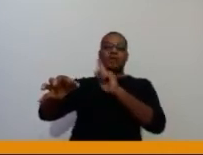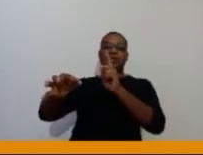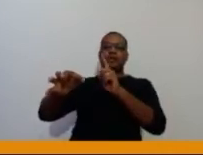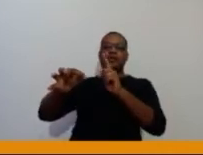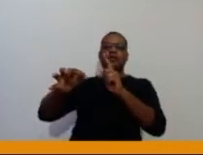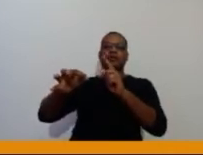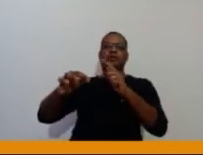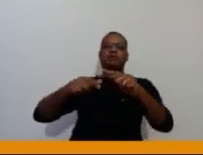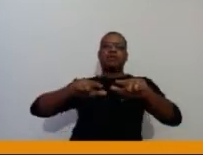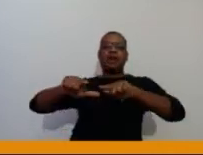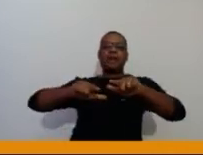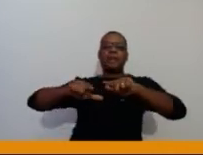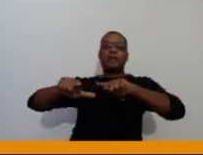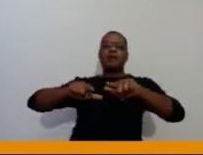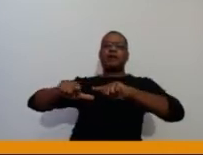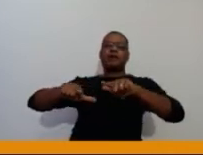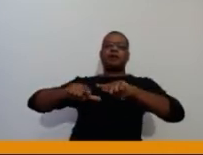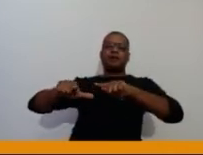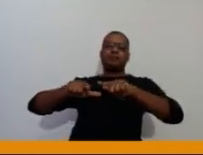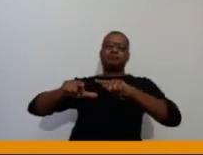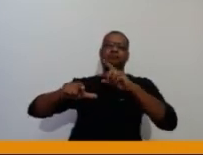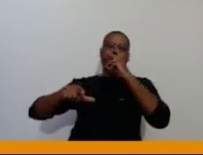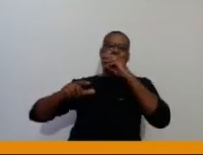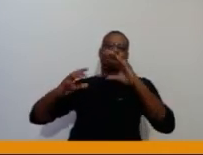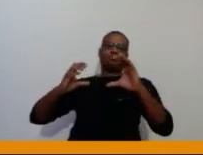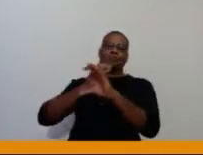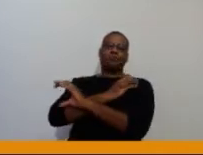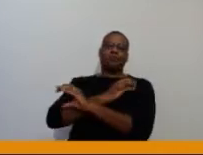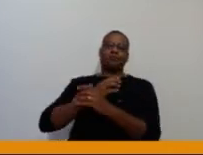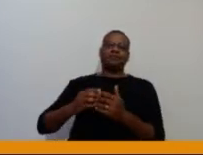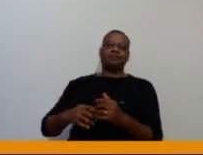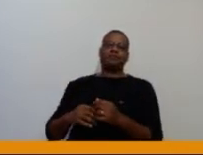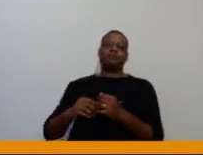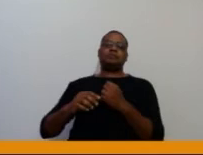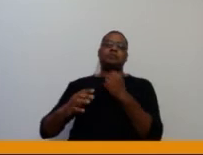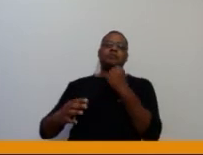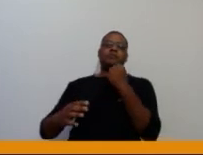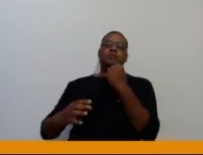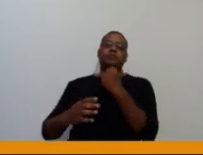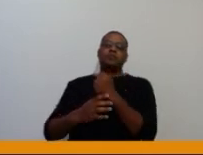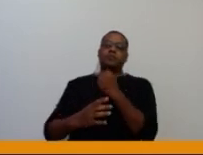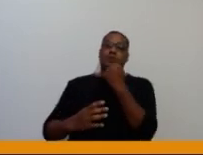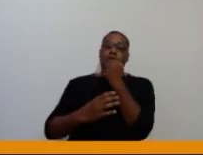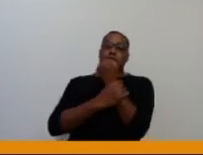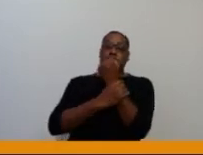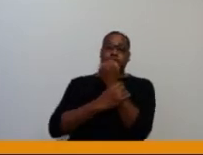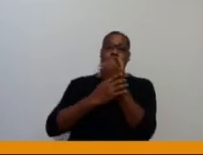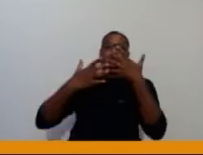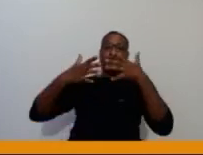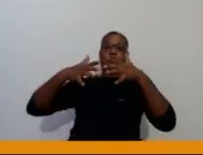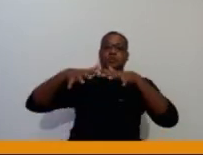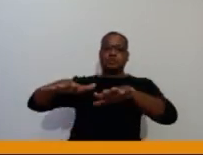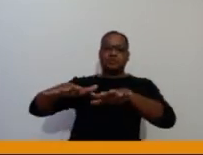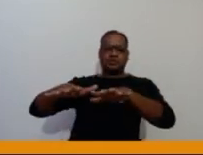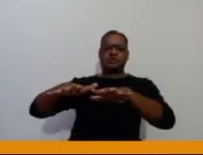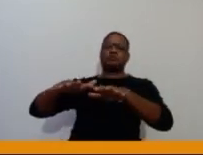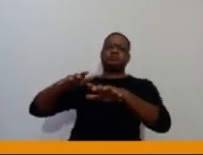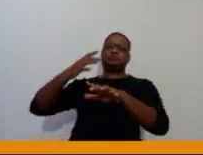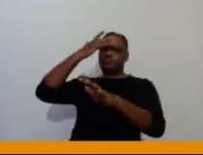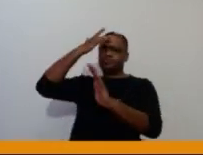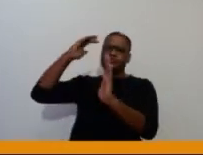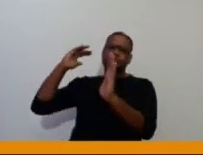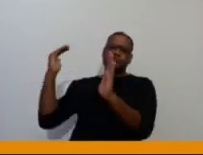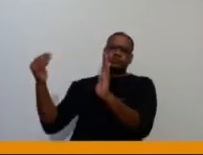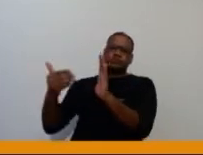né? Garantir inclusão a todos, né? Garantir um acesso à educação profissional a